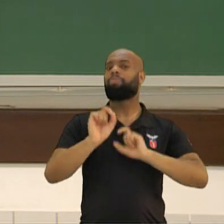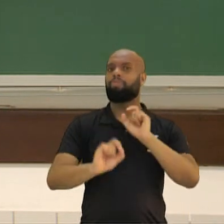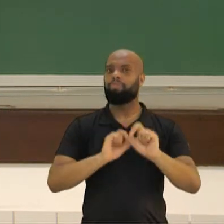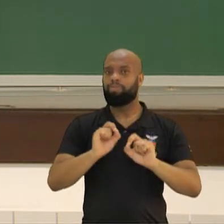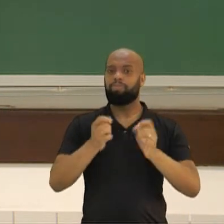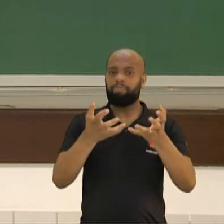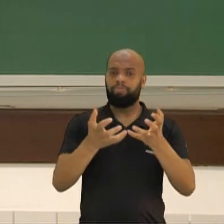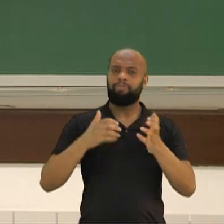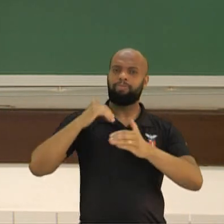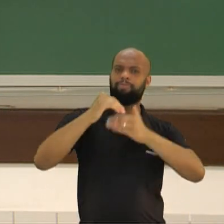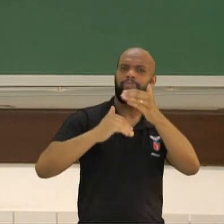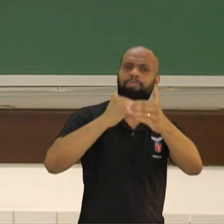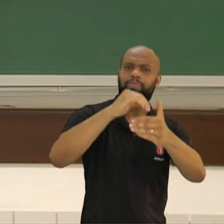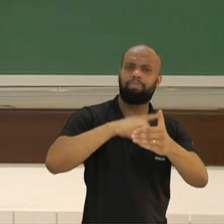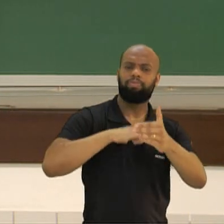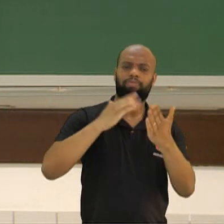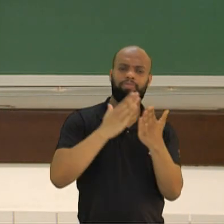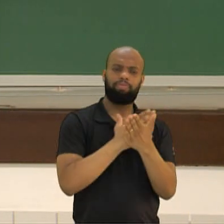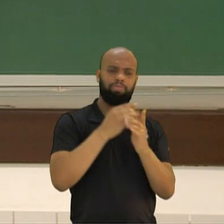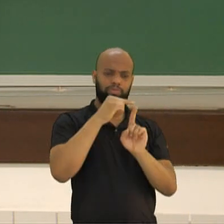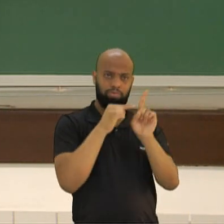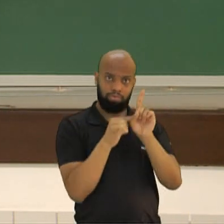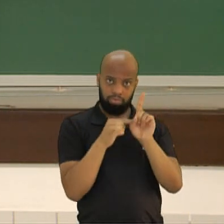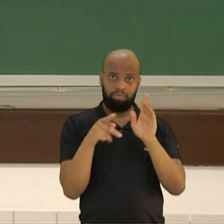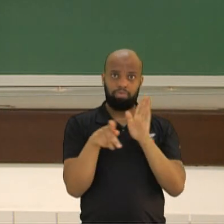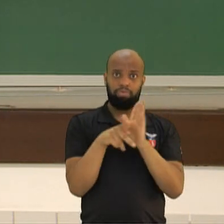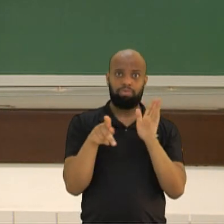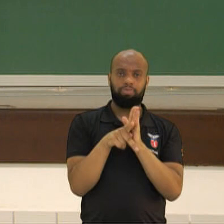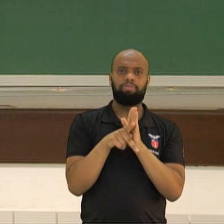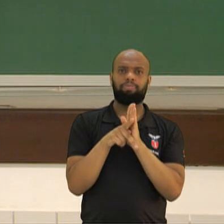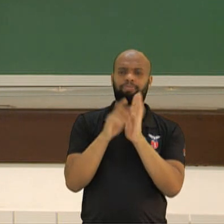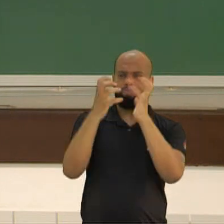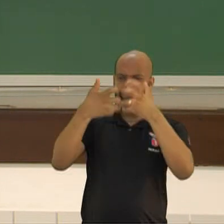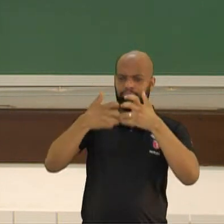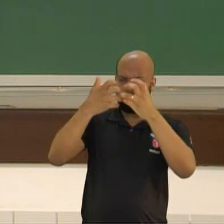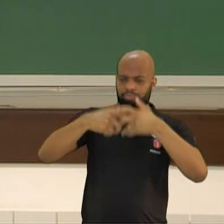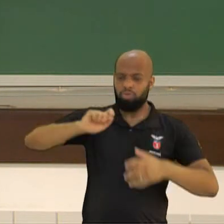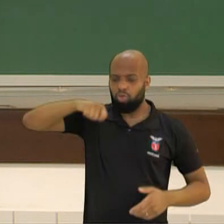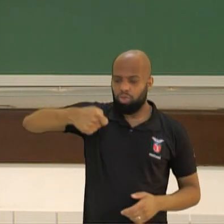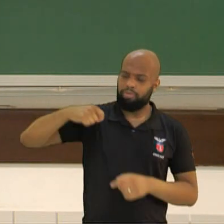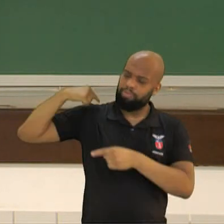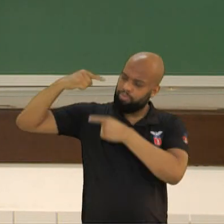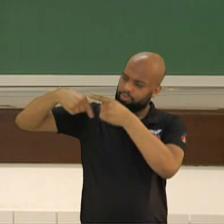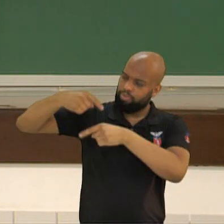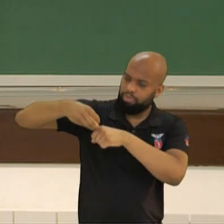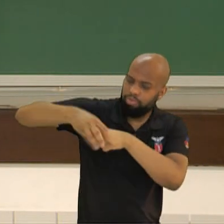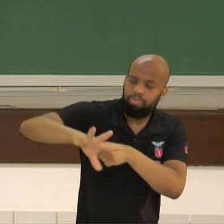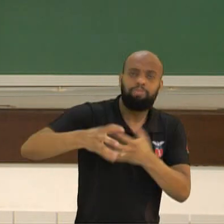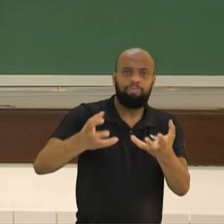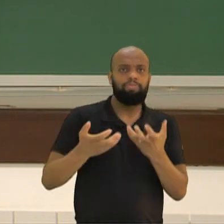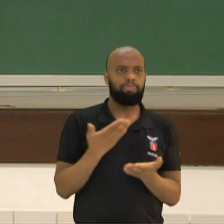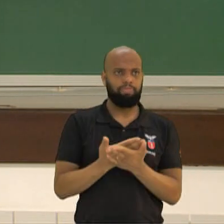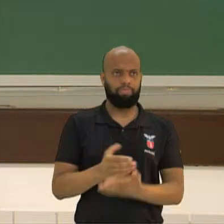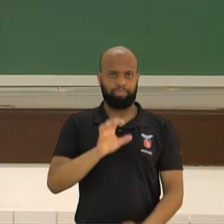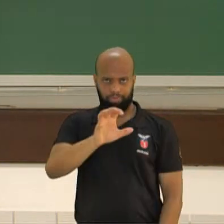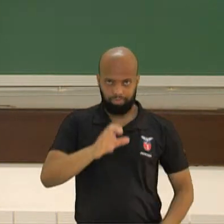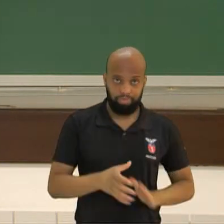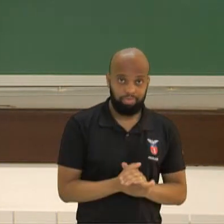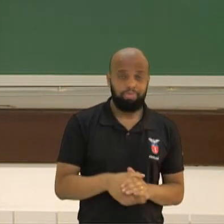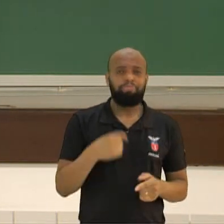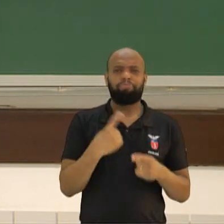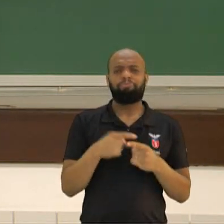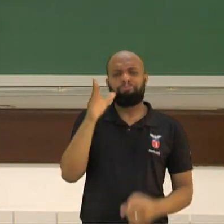de desenvolver algum tipo de raciocínio relacionado à hereditariedade. Ele tinha